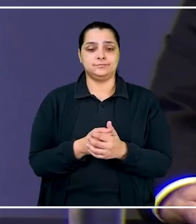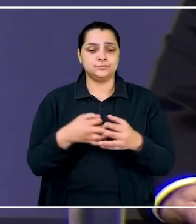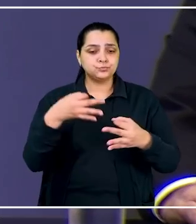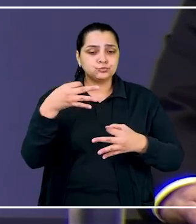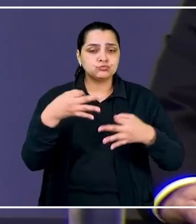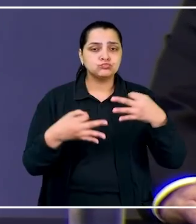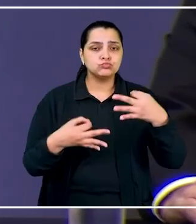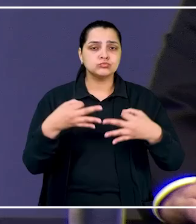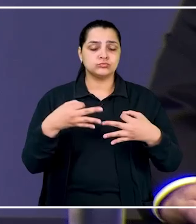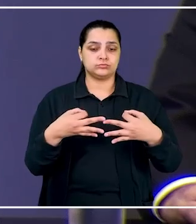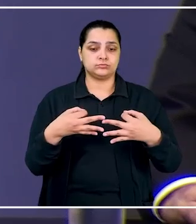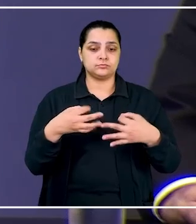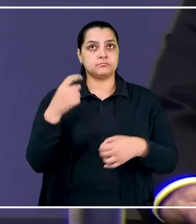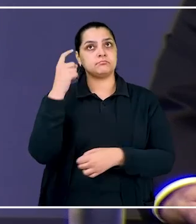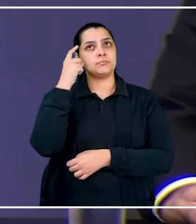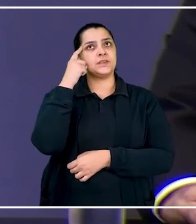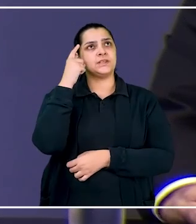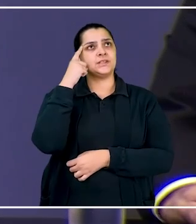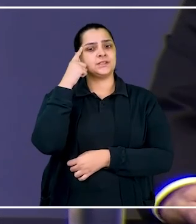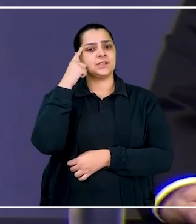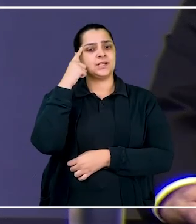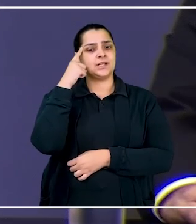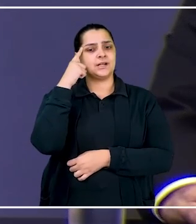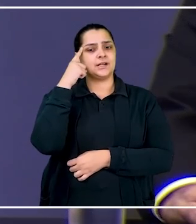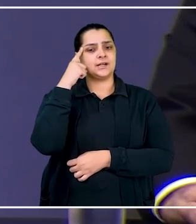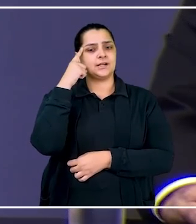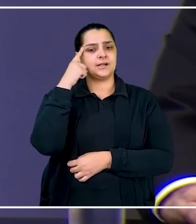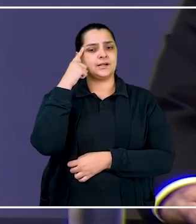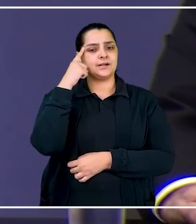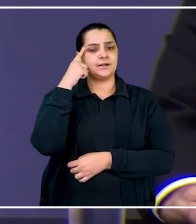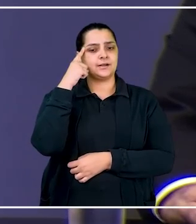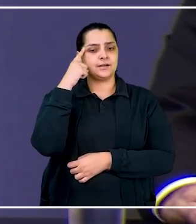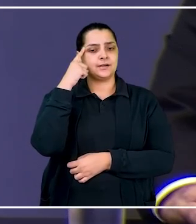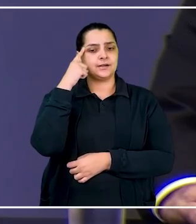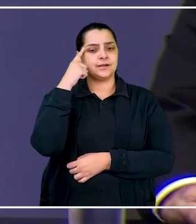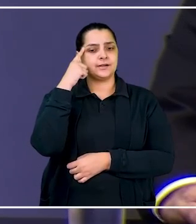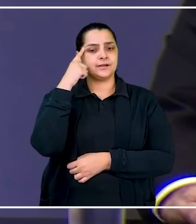Uma justiça que, ao invés de pensar em